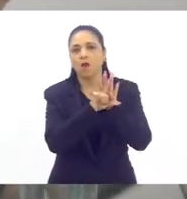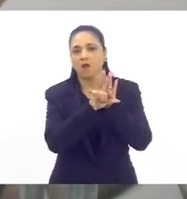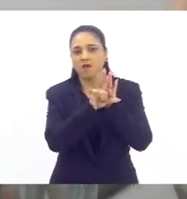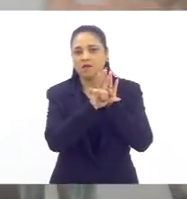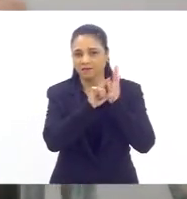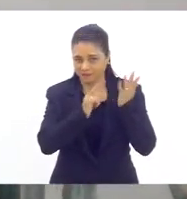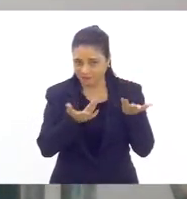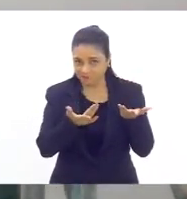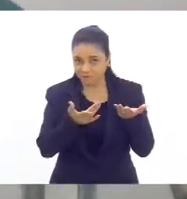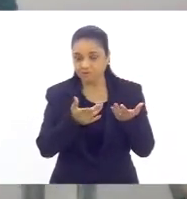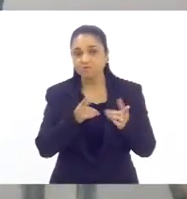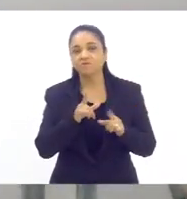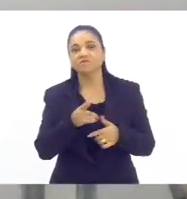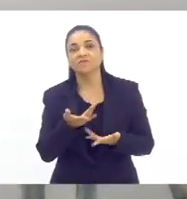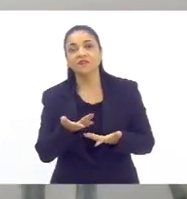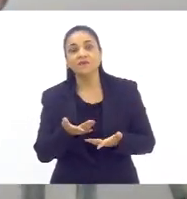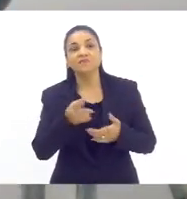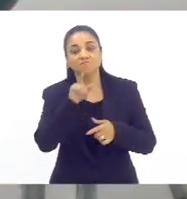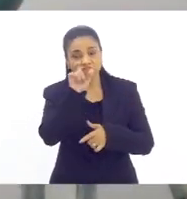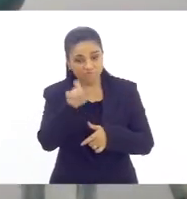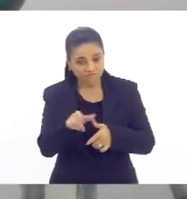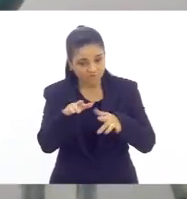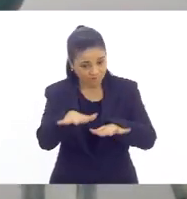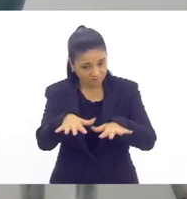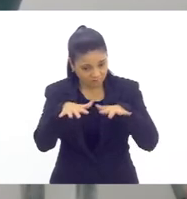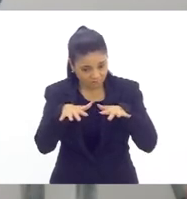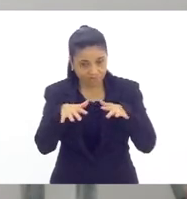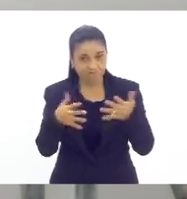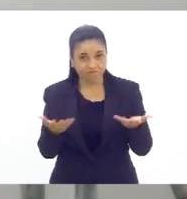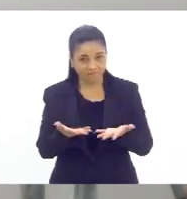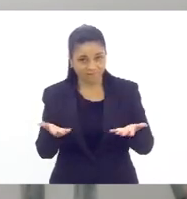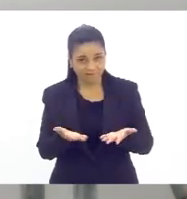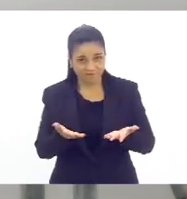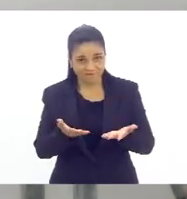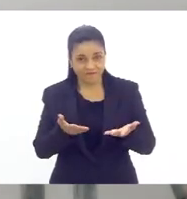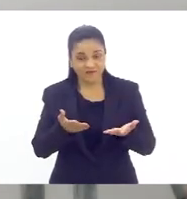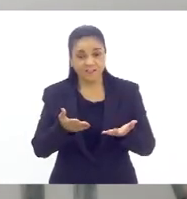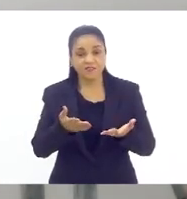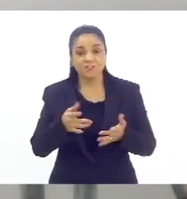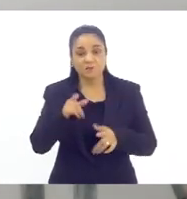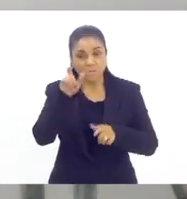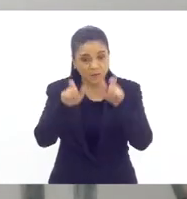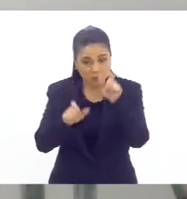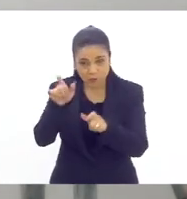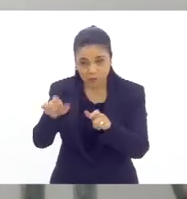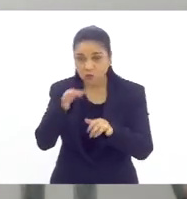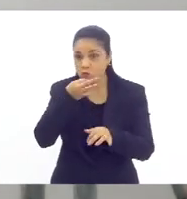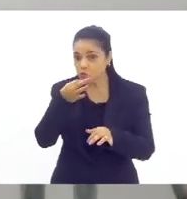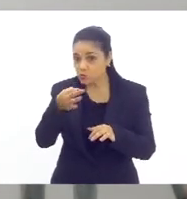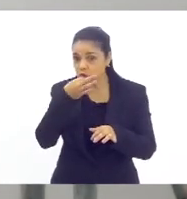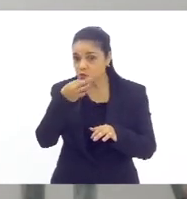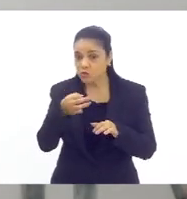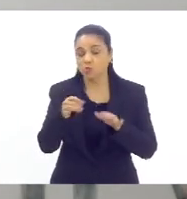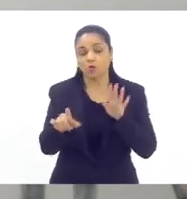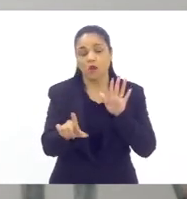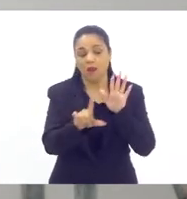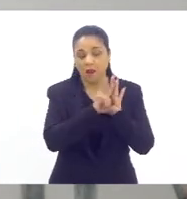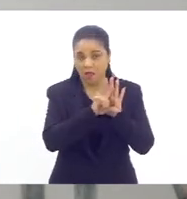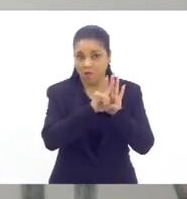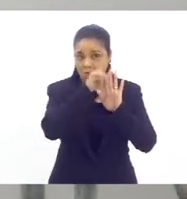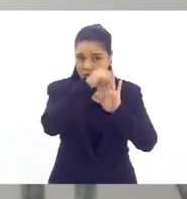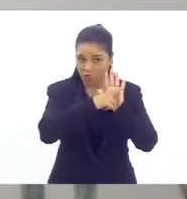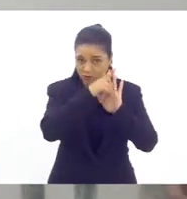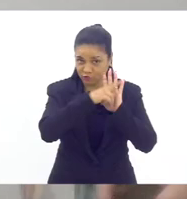cumpra-se Mas então para dizer que vocês estão no local aonde as pessoas sugeriram leis que viraram leis que foram aprovadas